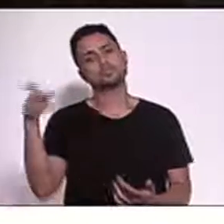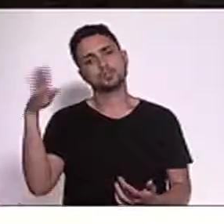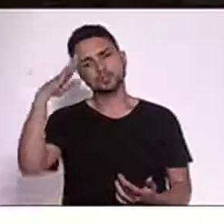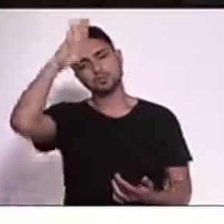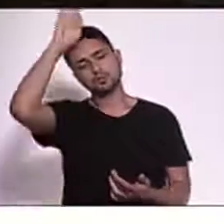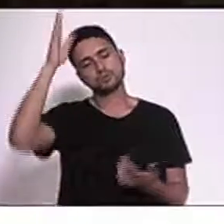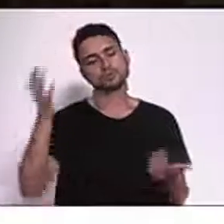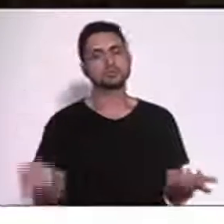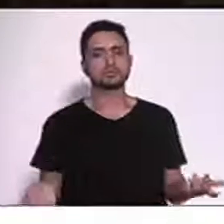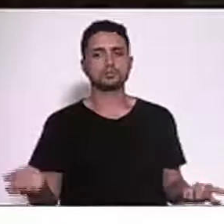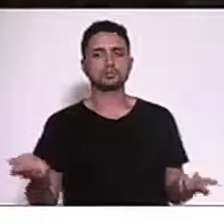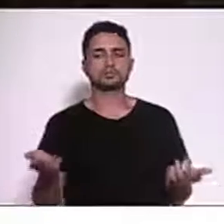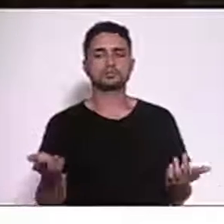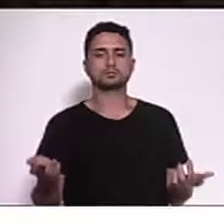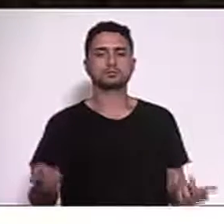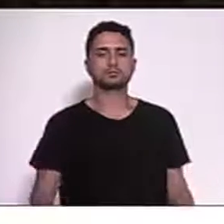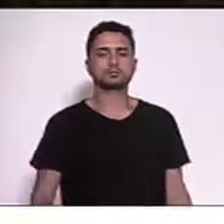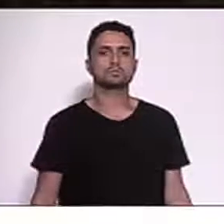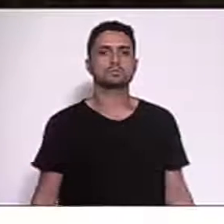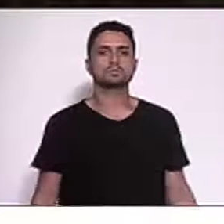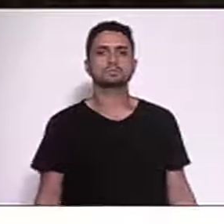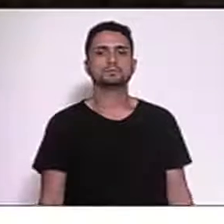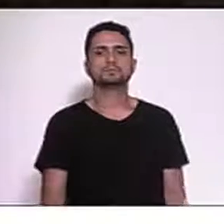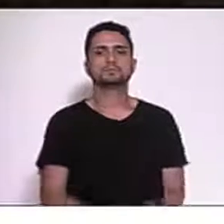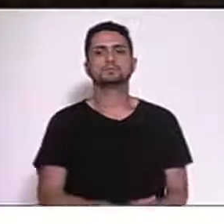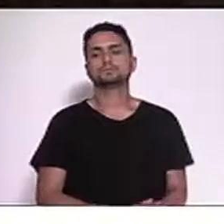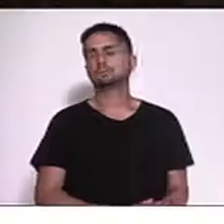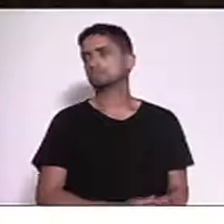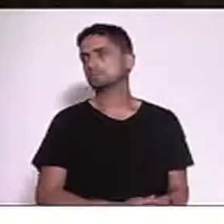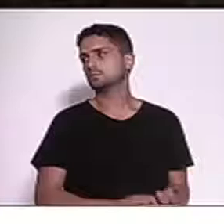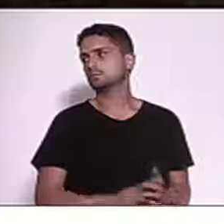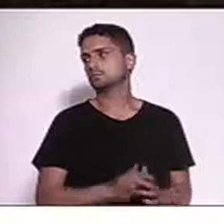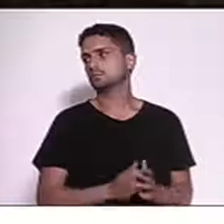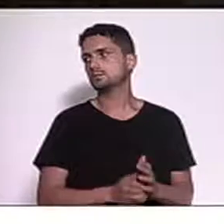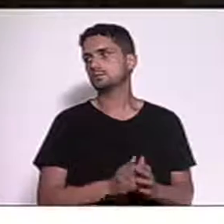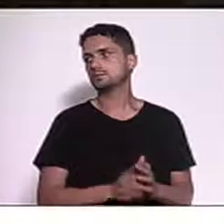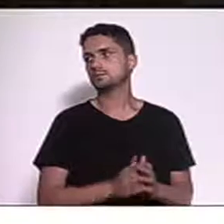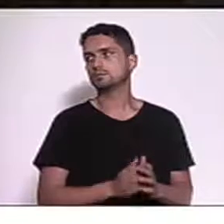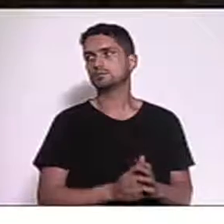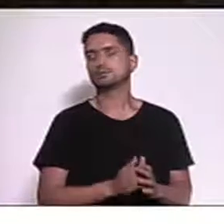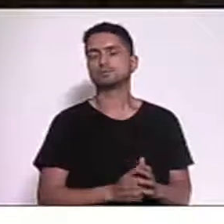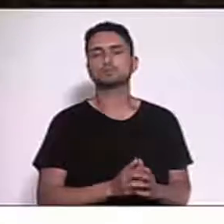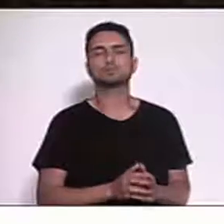E se quer colocar este país